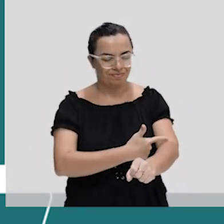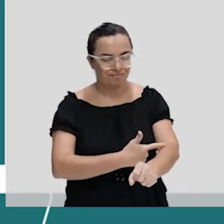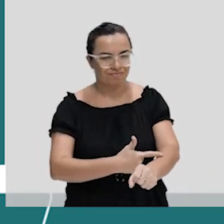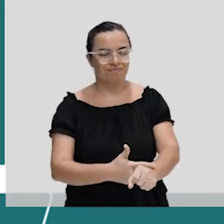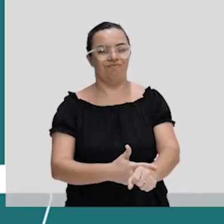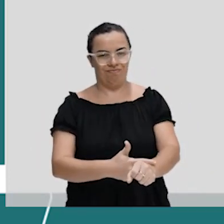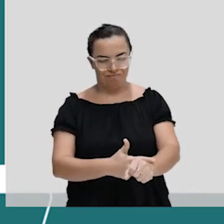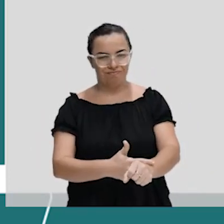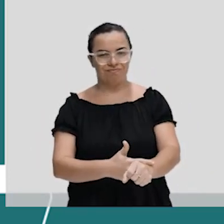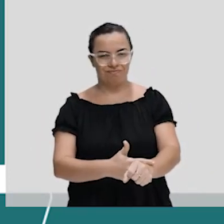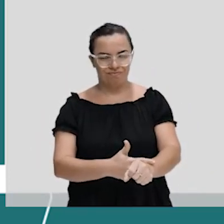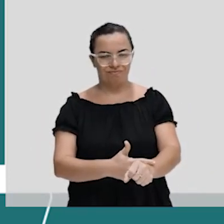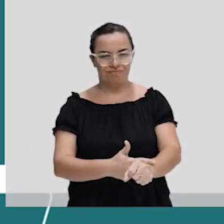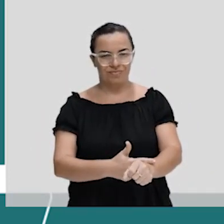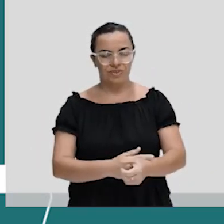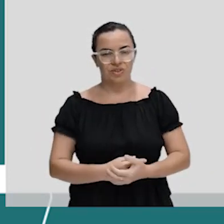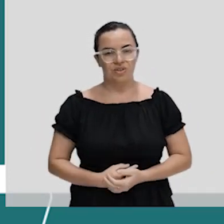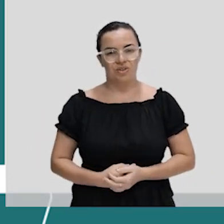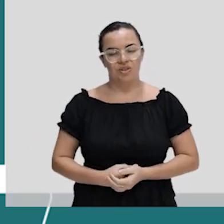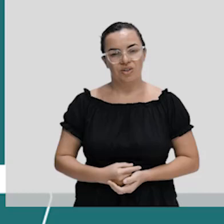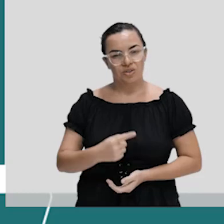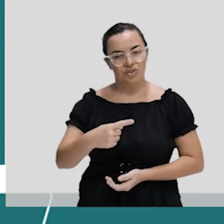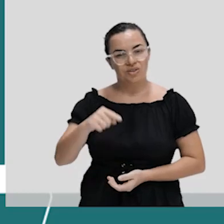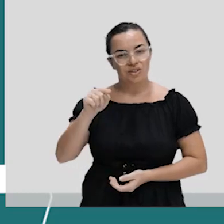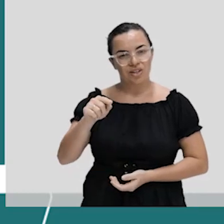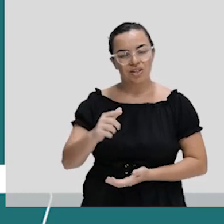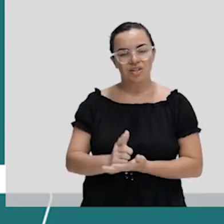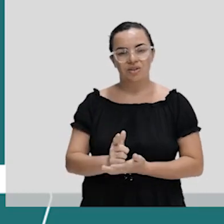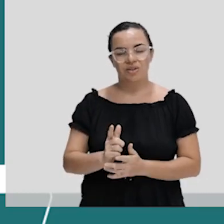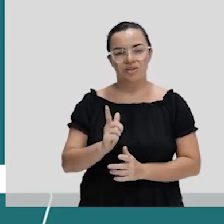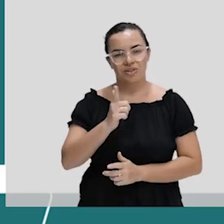para alguém, ó, você está sendo gentil, você está sendo